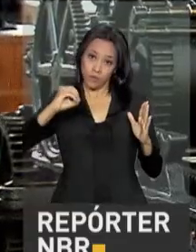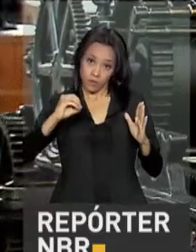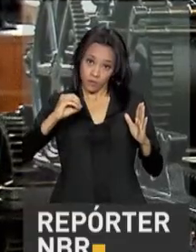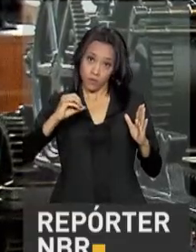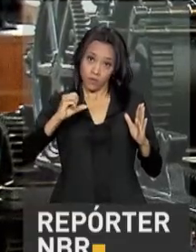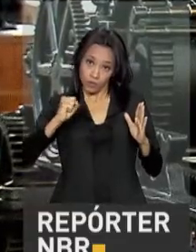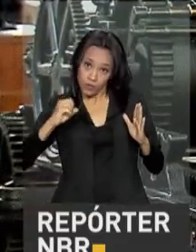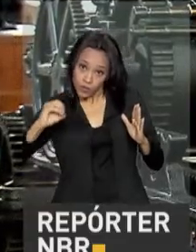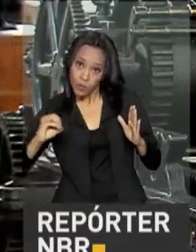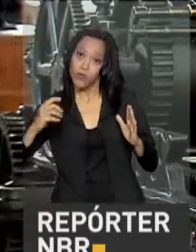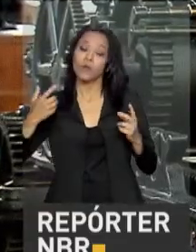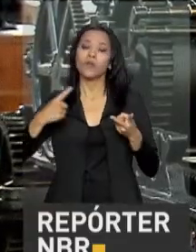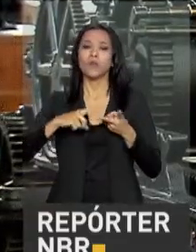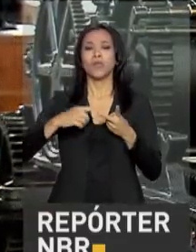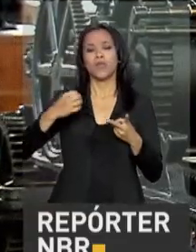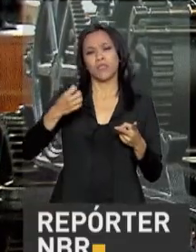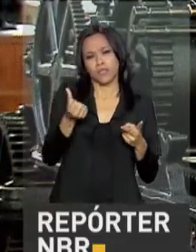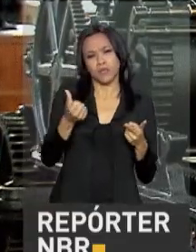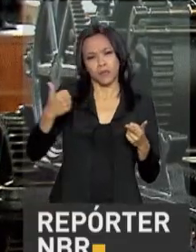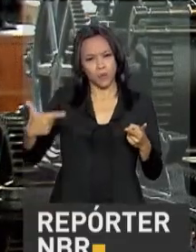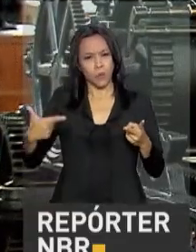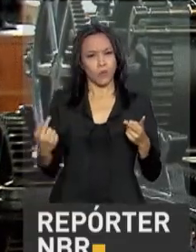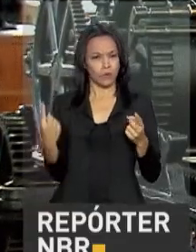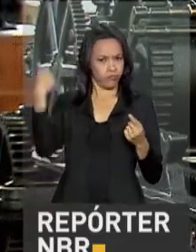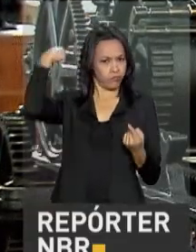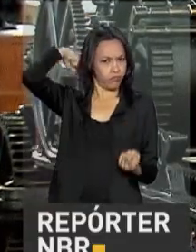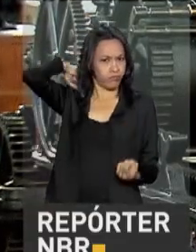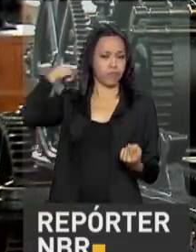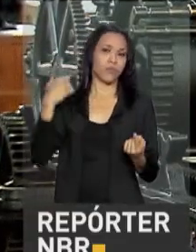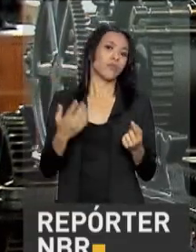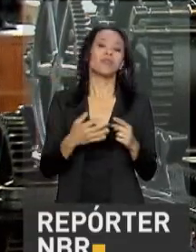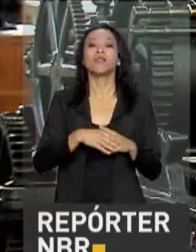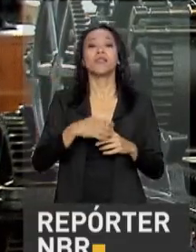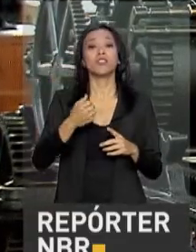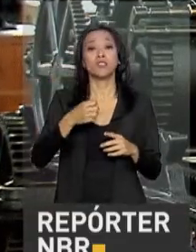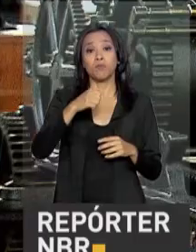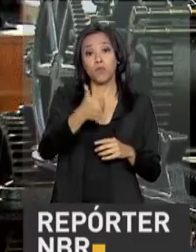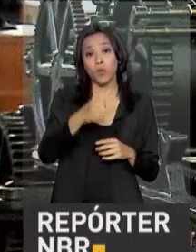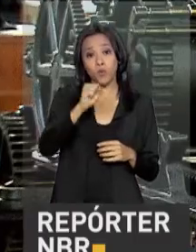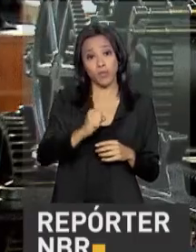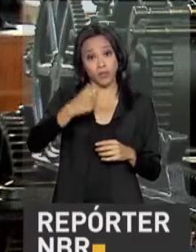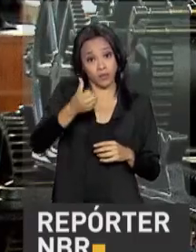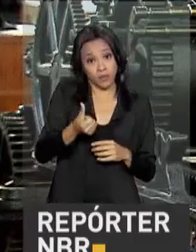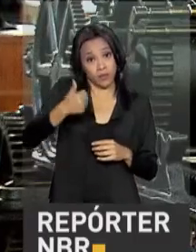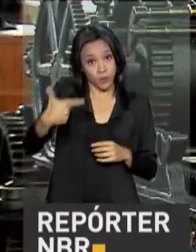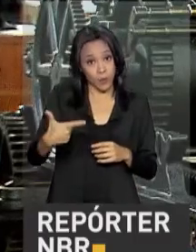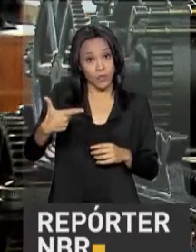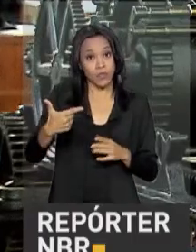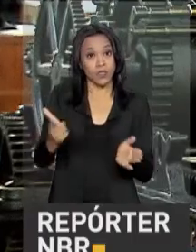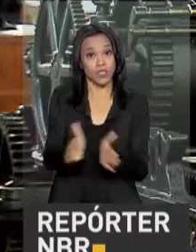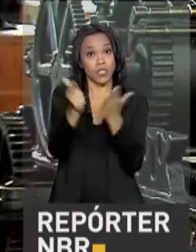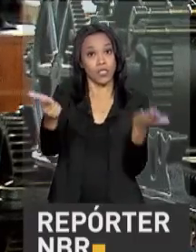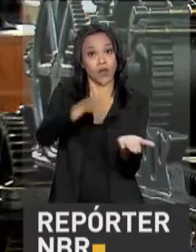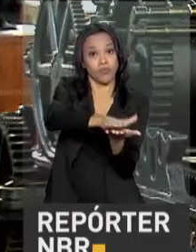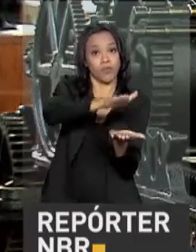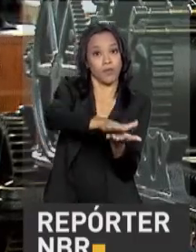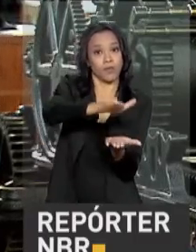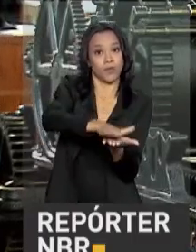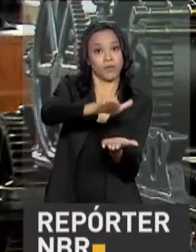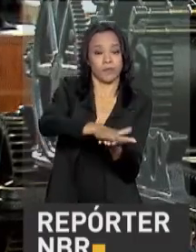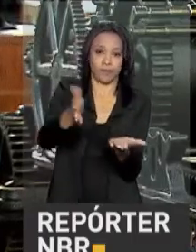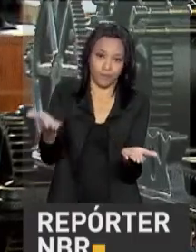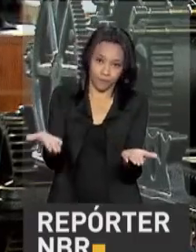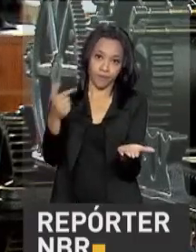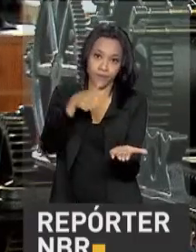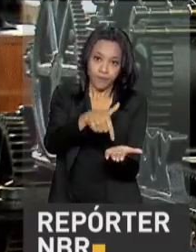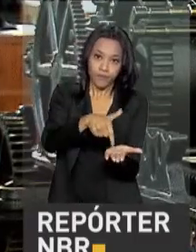1808 e 1862, individualmente, e desde 1862 publica na forma de diário. Publicamos em